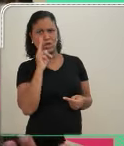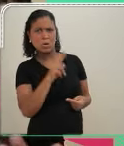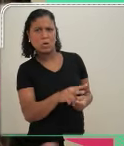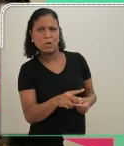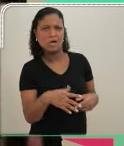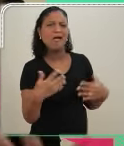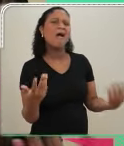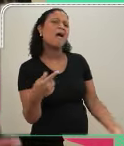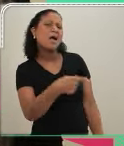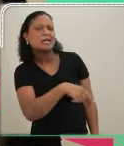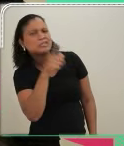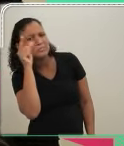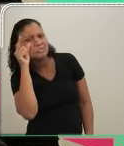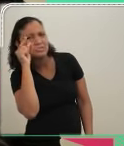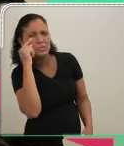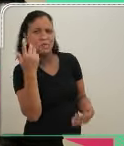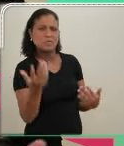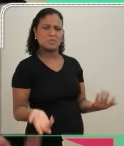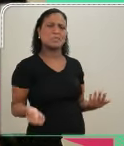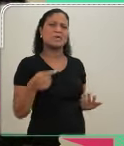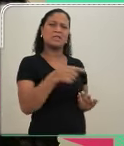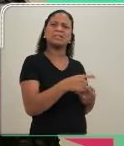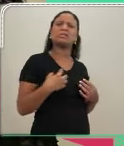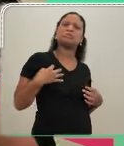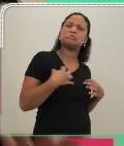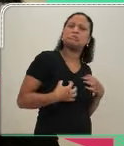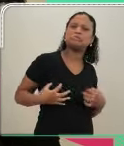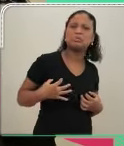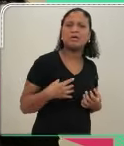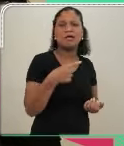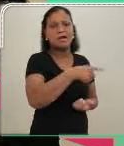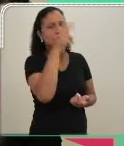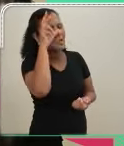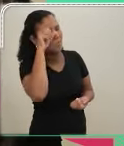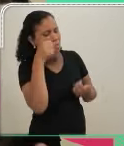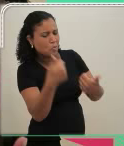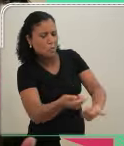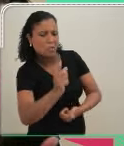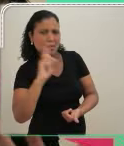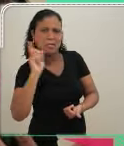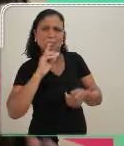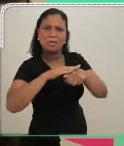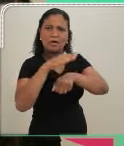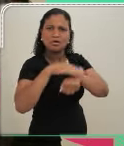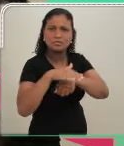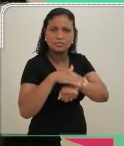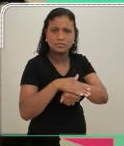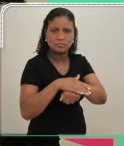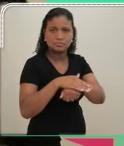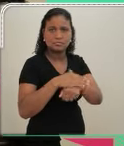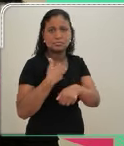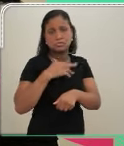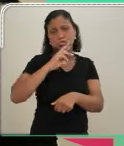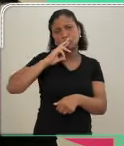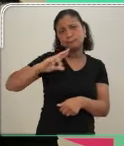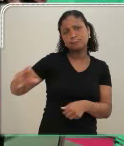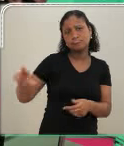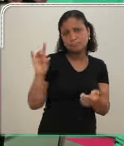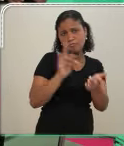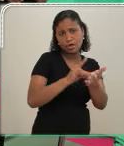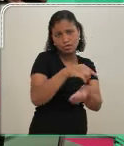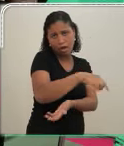de dizer, ele está com sono ou ele está enjoadinho, não dormiu bem essa noite, eu preferia dizer a verdade, ele tem